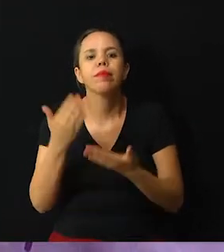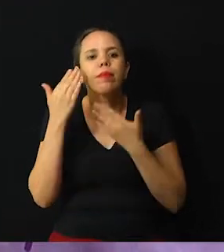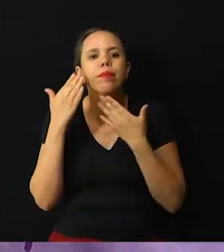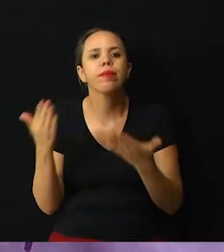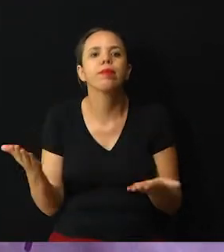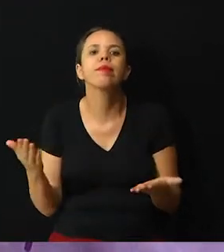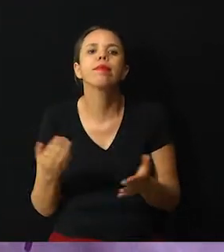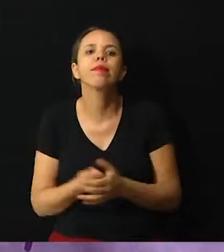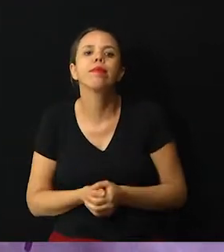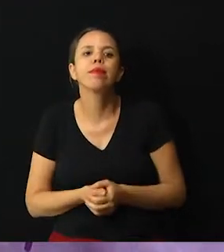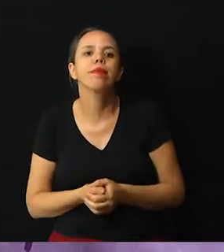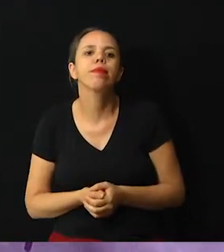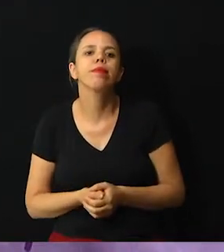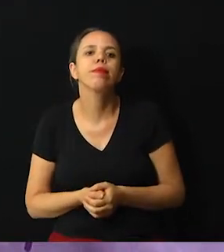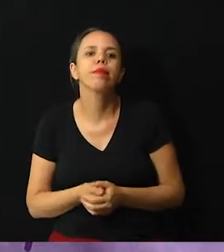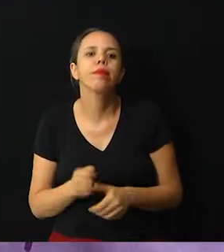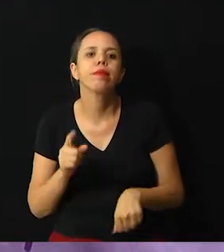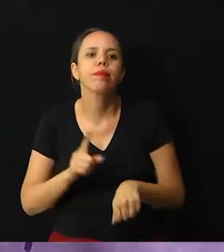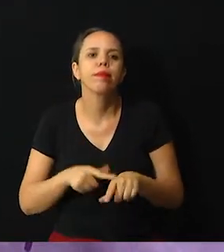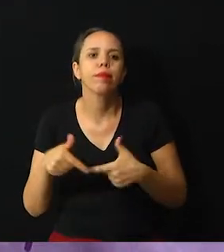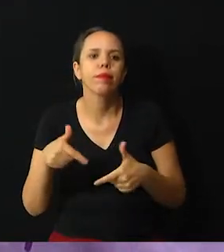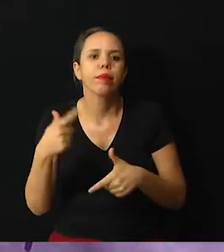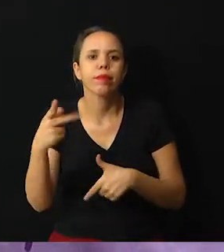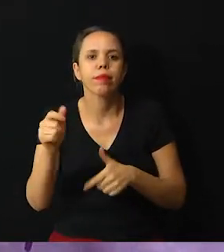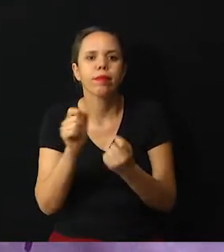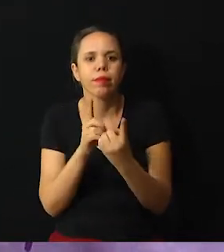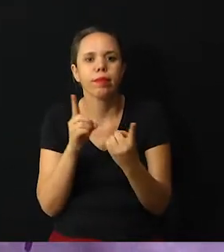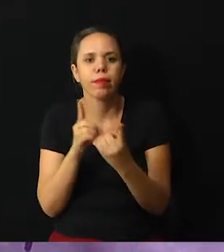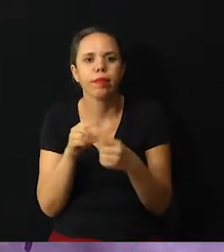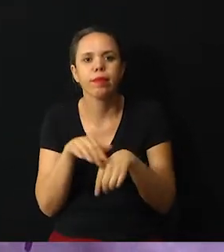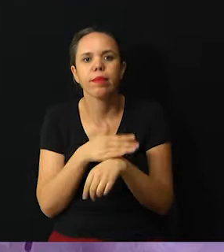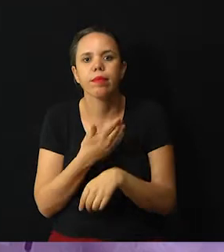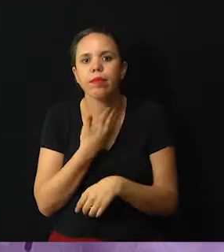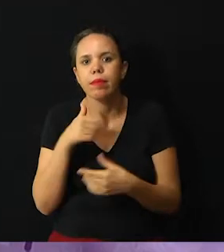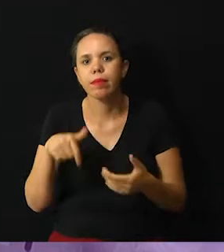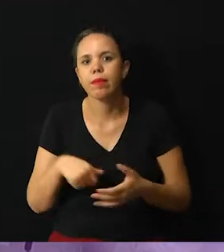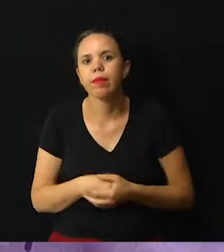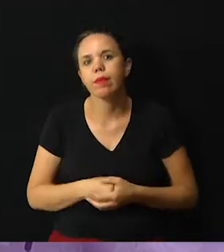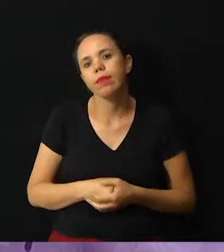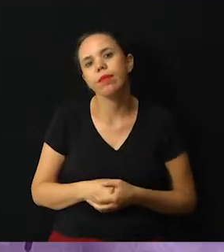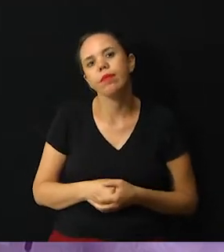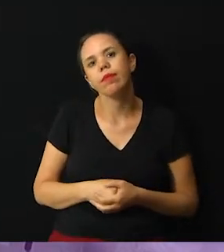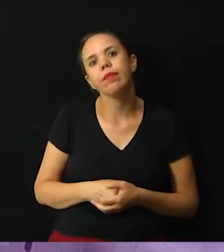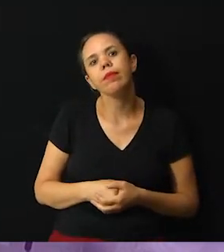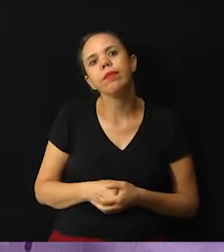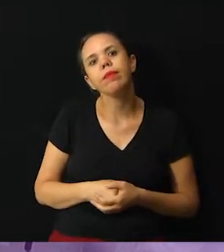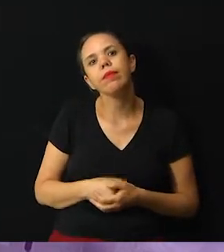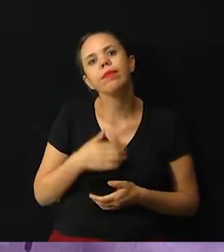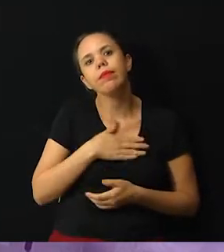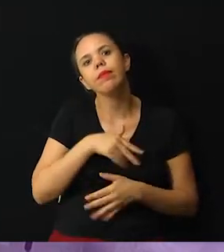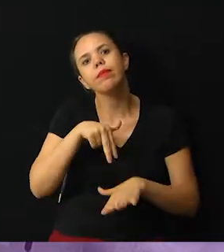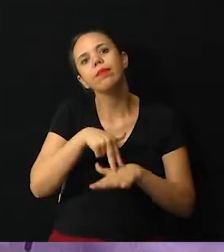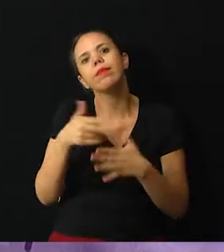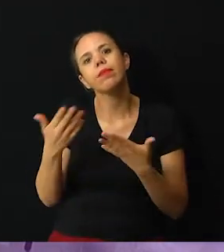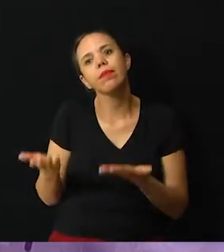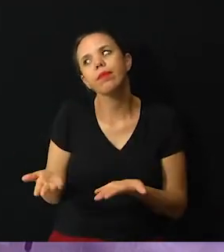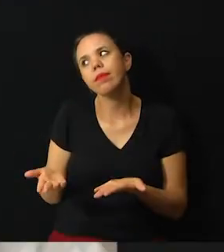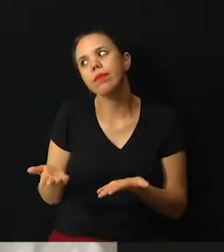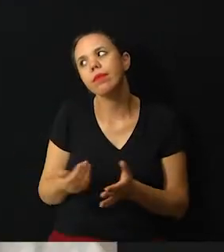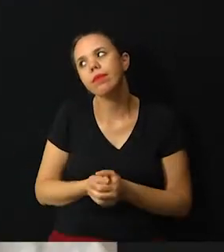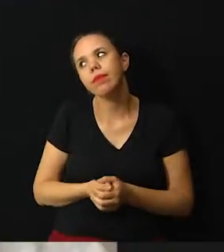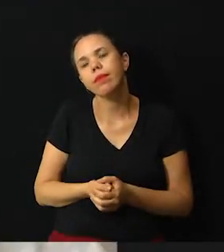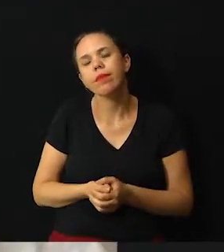começar, muito obrigada por parar aí seu trabalho, seus atendimentos e falar com a gente. É um prazer estar aqui